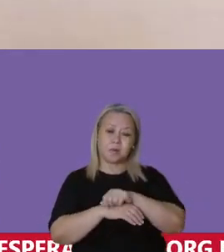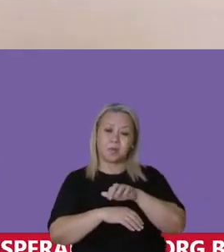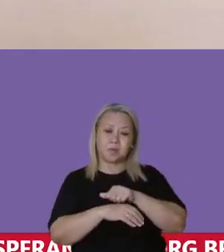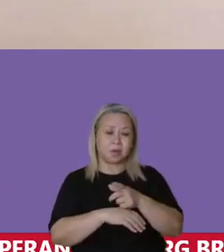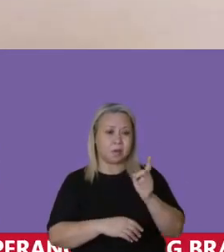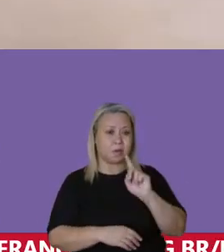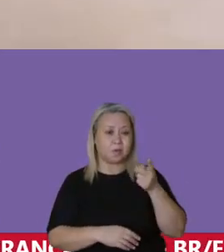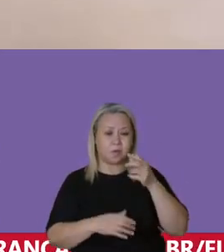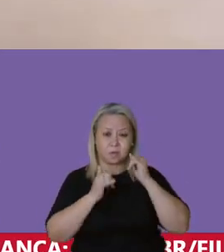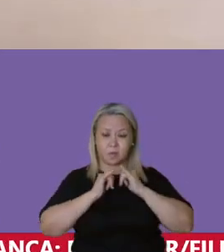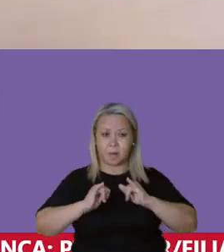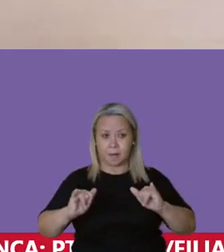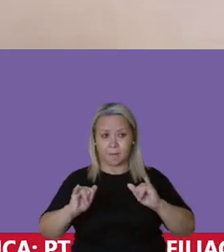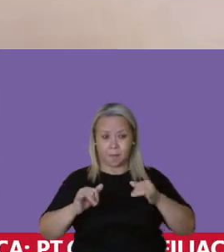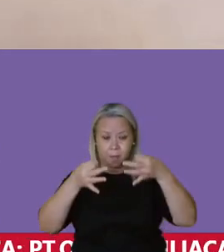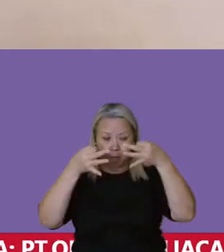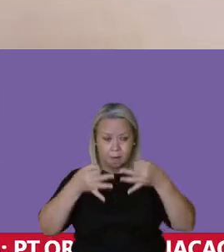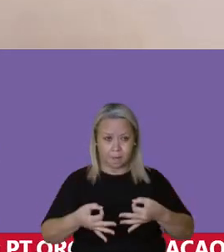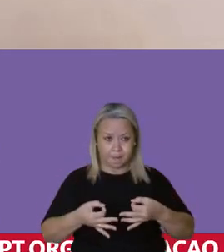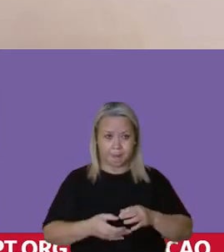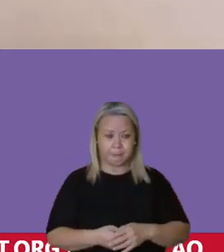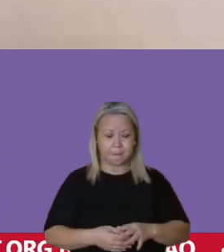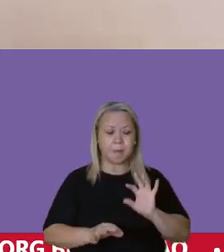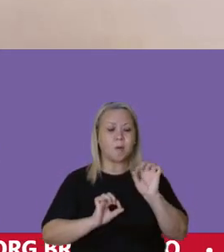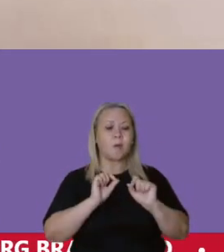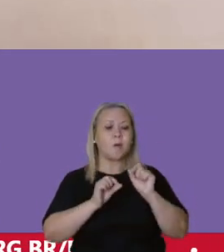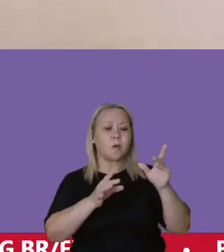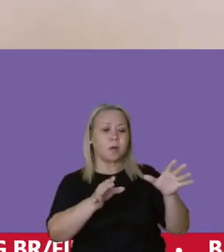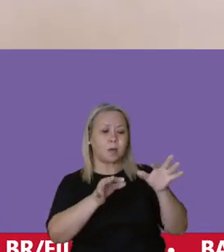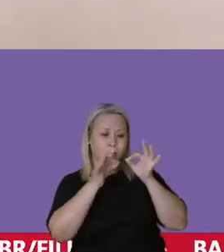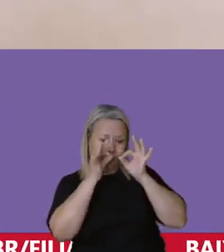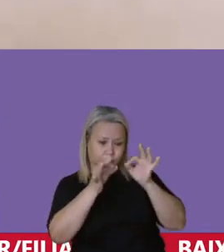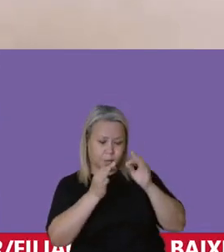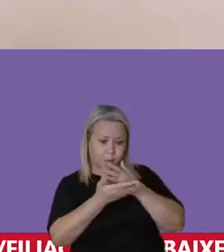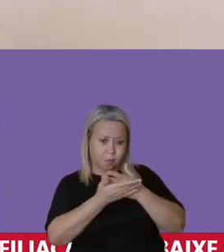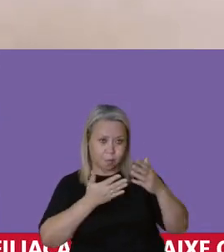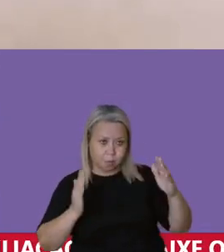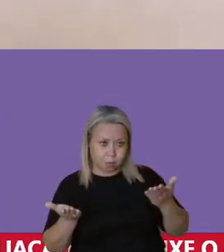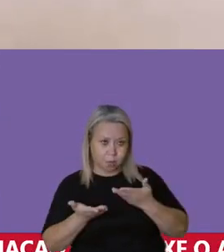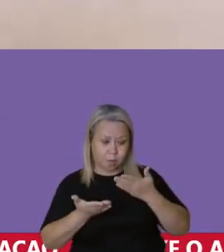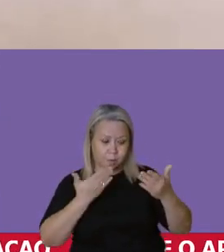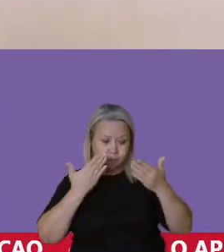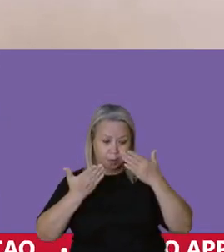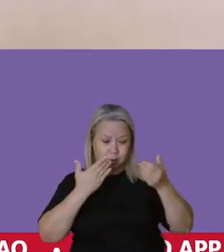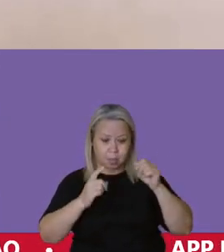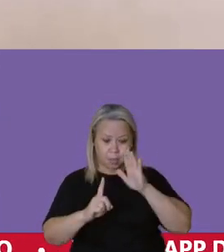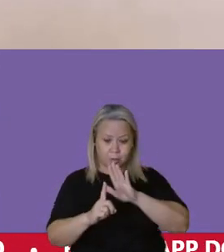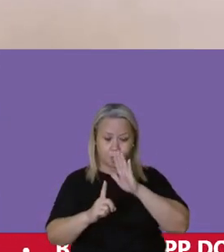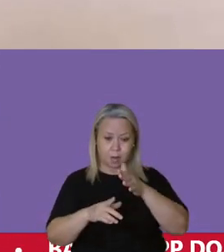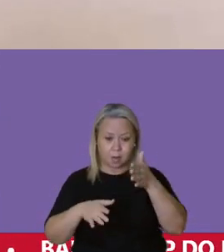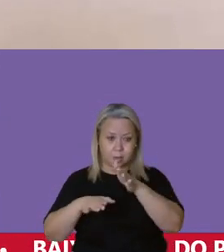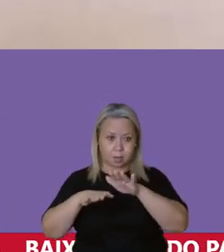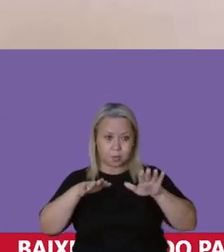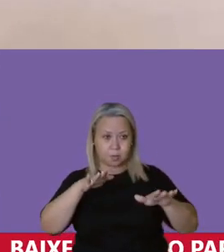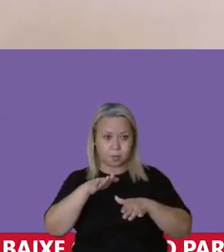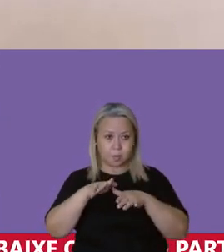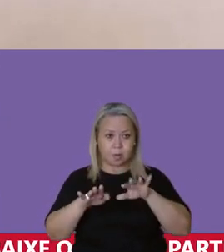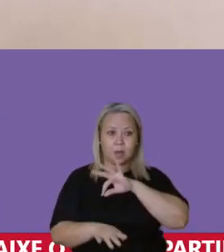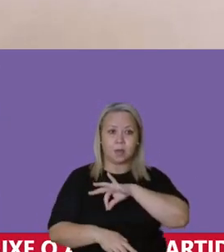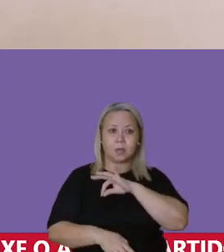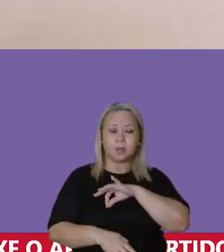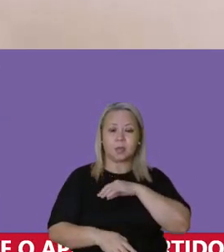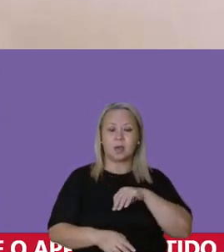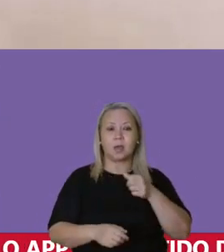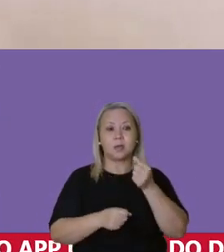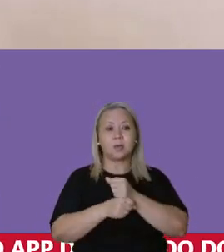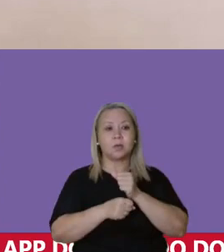captar a informação. Então, o que a gente observou? Que a partir de agora, quando for fazer análise de impacto na desigualdade de renda de reforma de